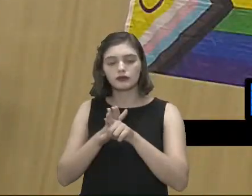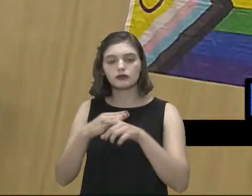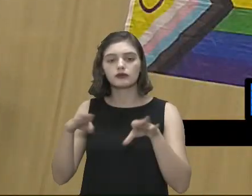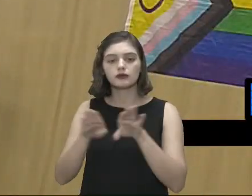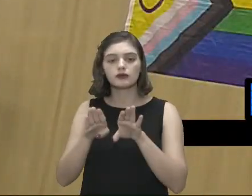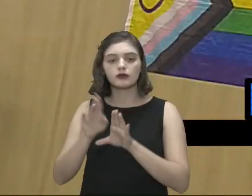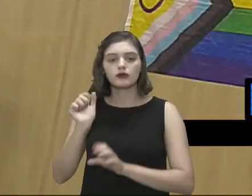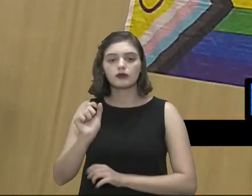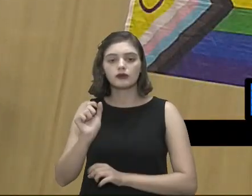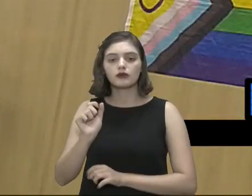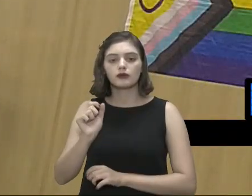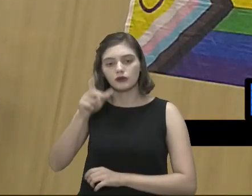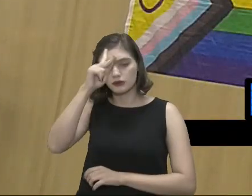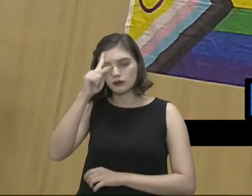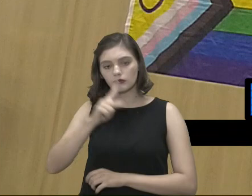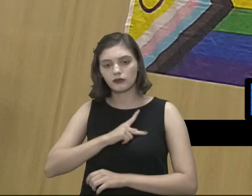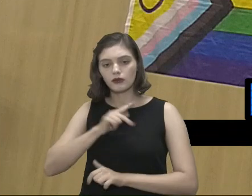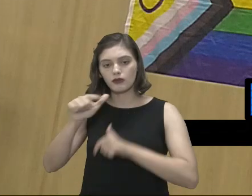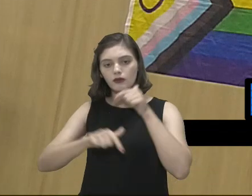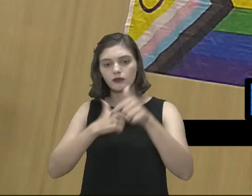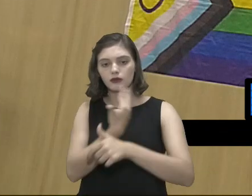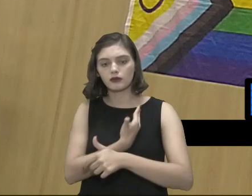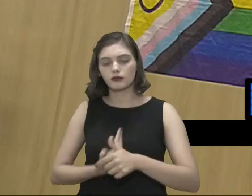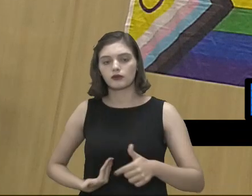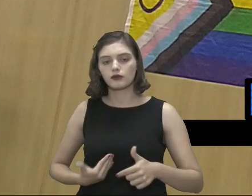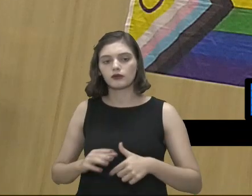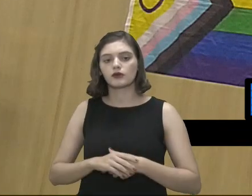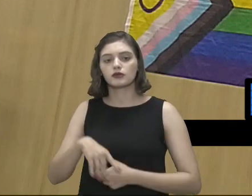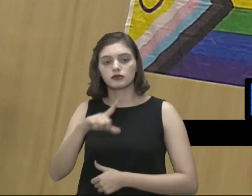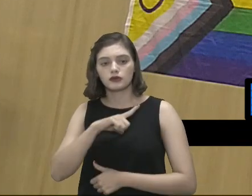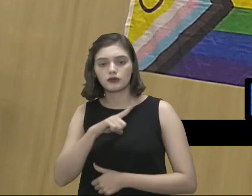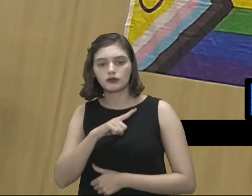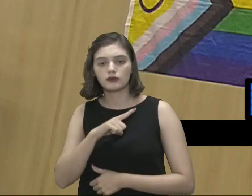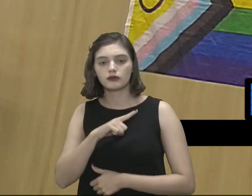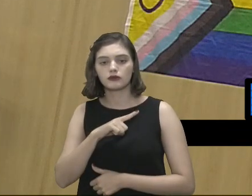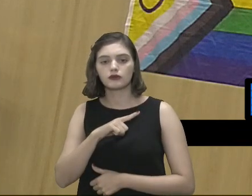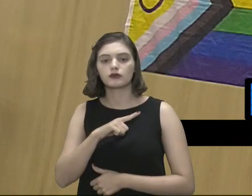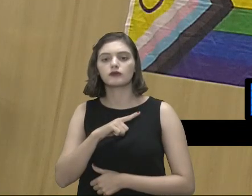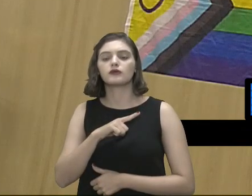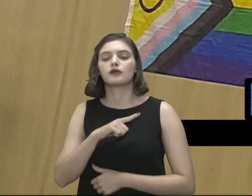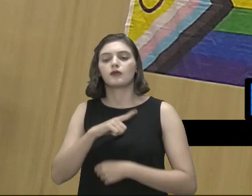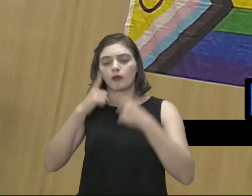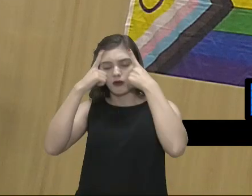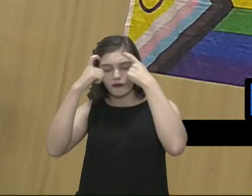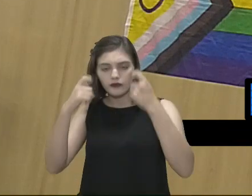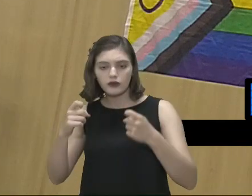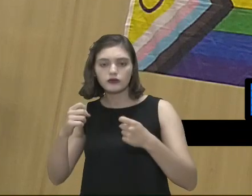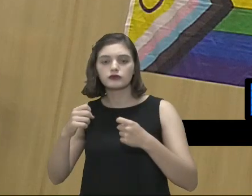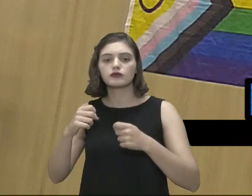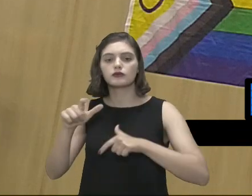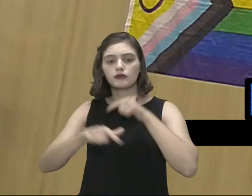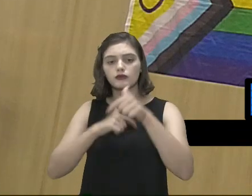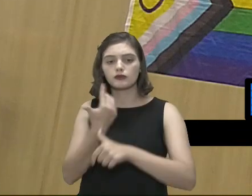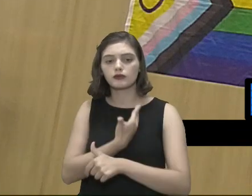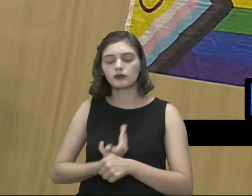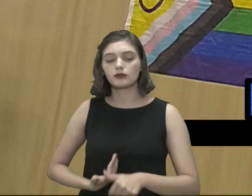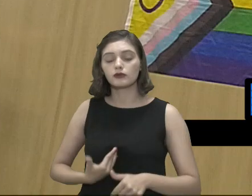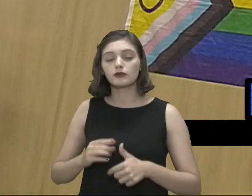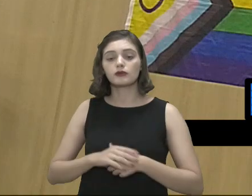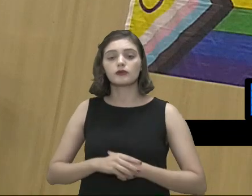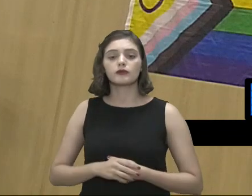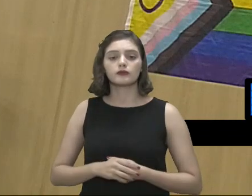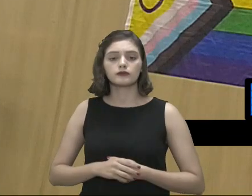foi no sentido do próprio serviço público, né? Se houver alguma violação por parte do servidor, né, que